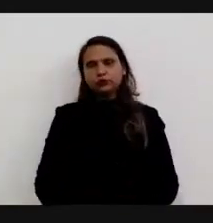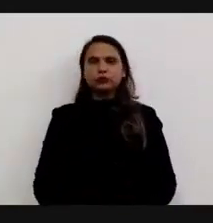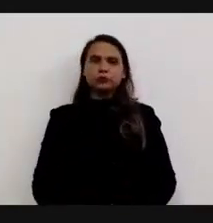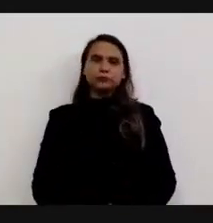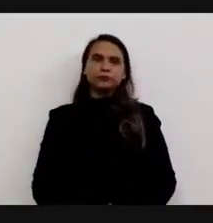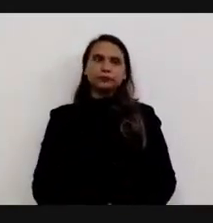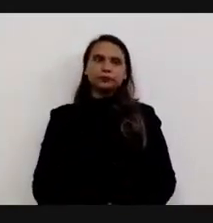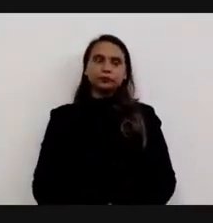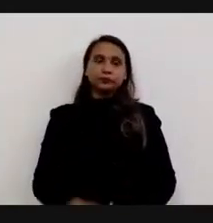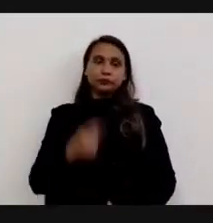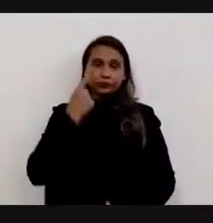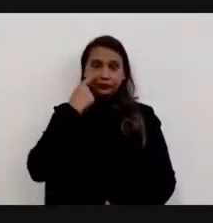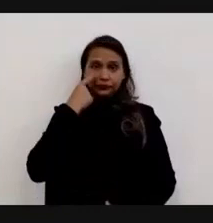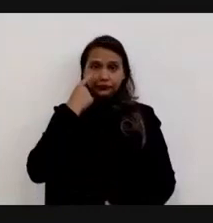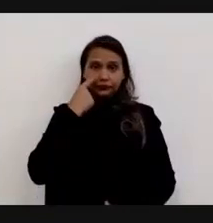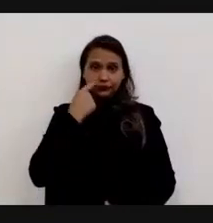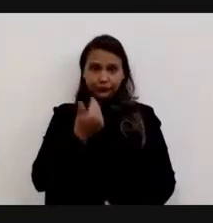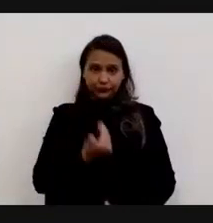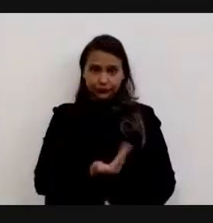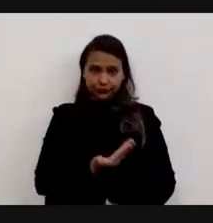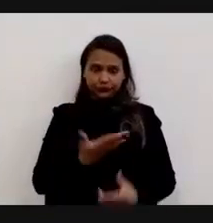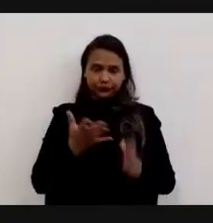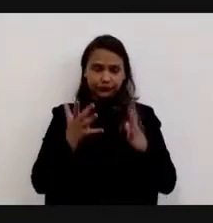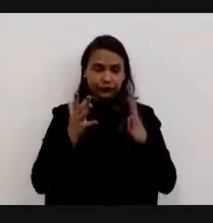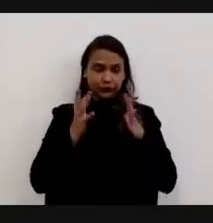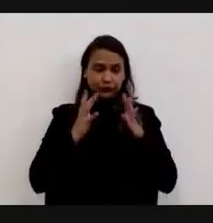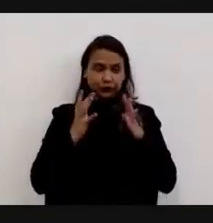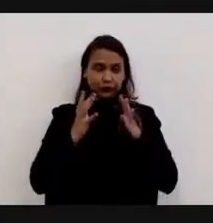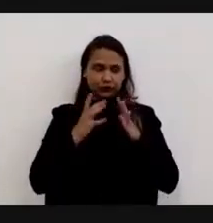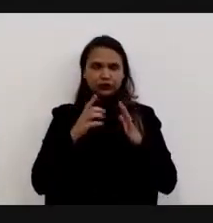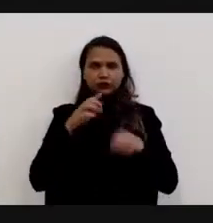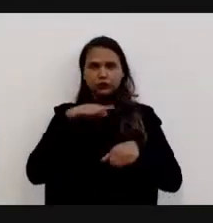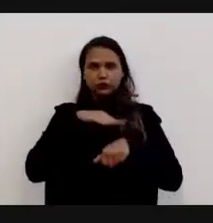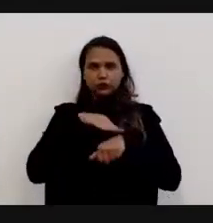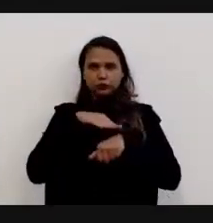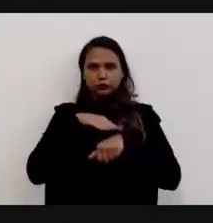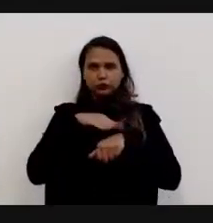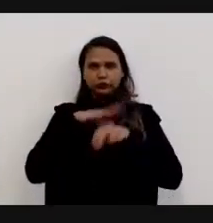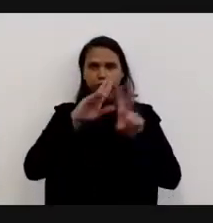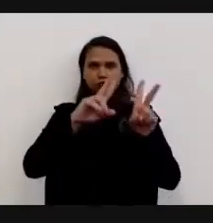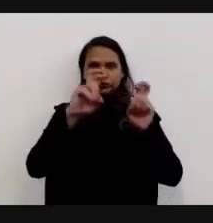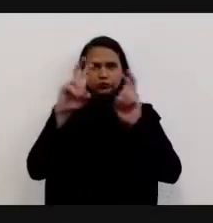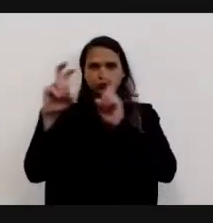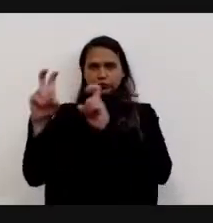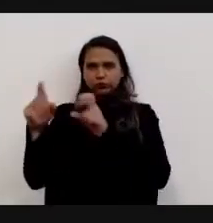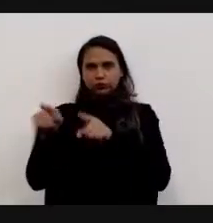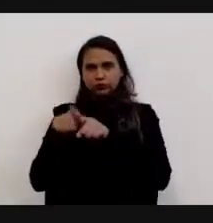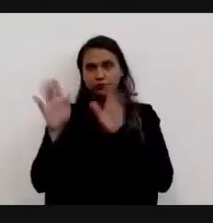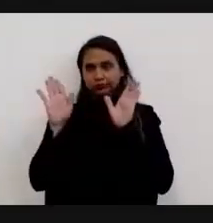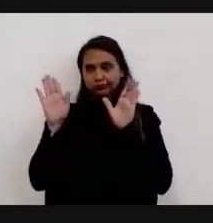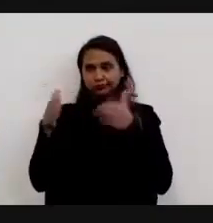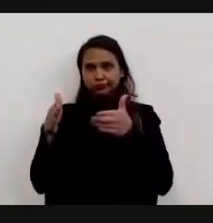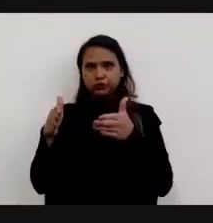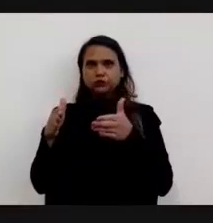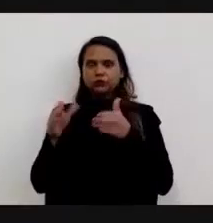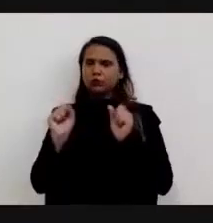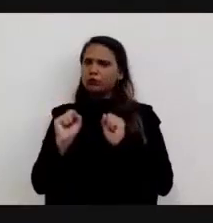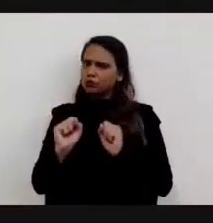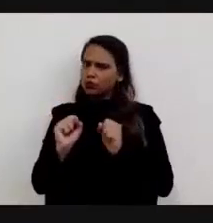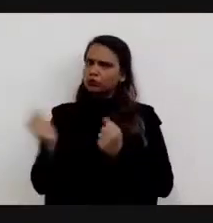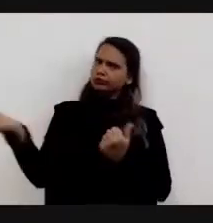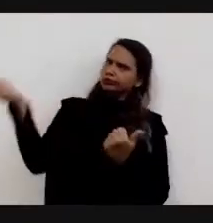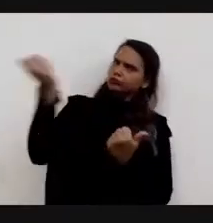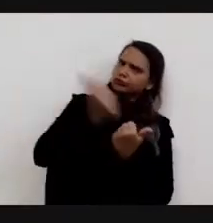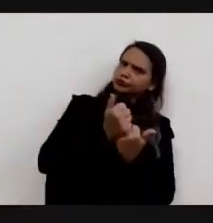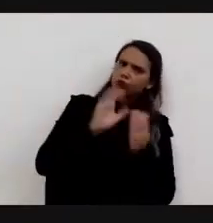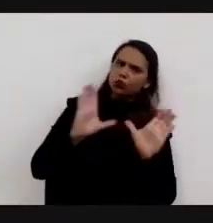Veja a riqueza dessas salas de situação para comissões temáticas e específicas, de forma que, às vezes, pode até